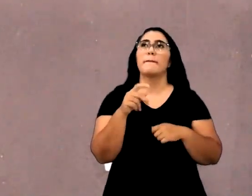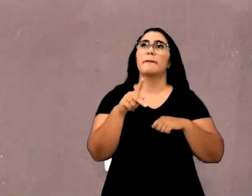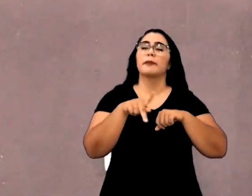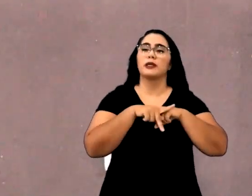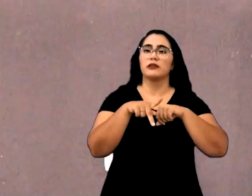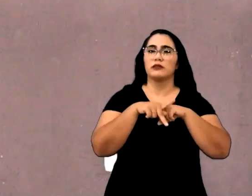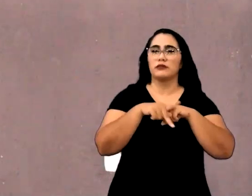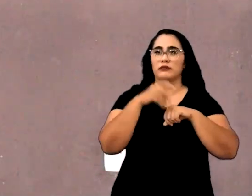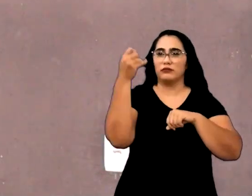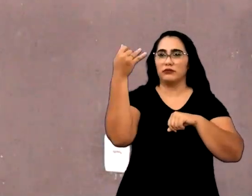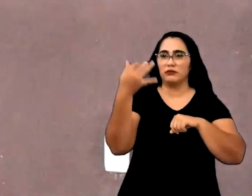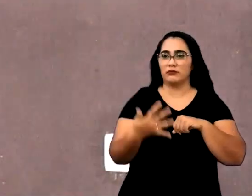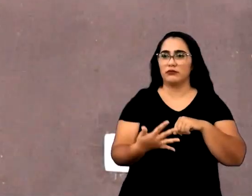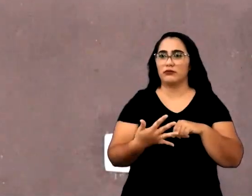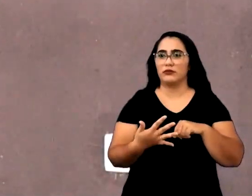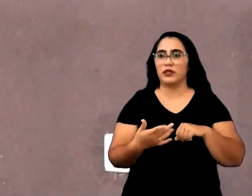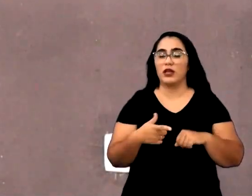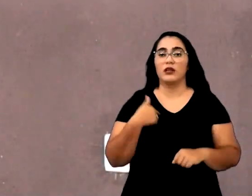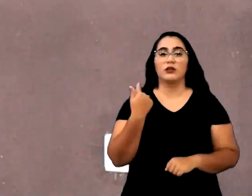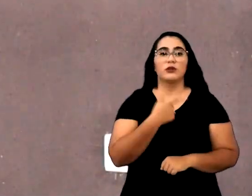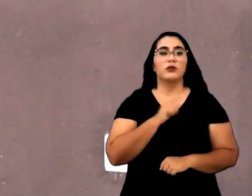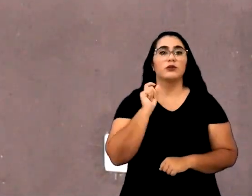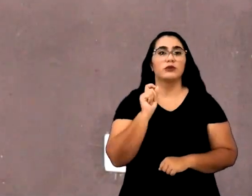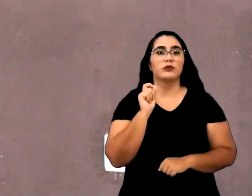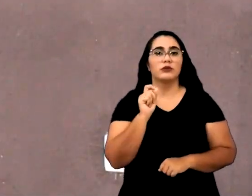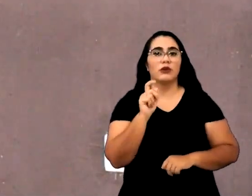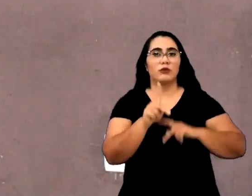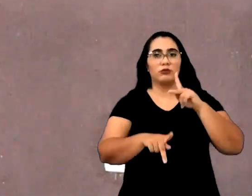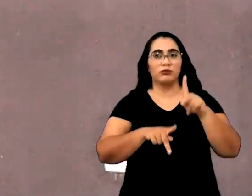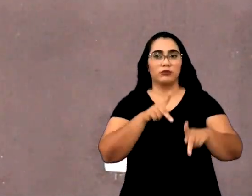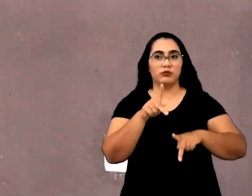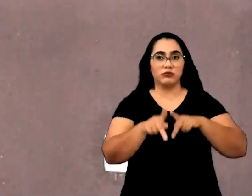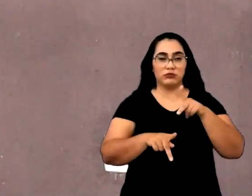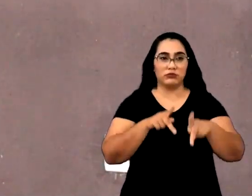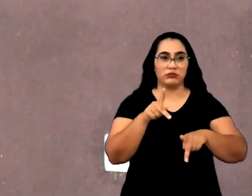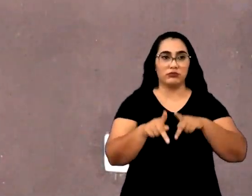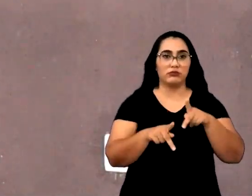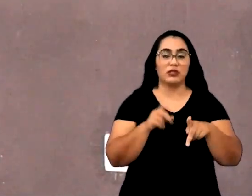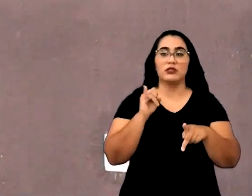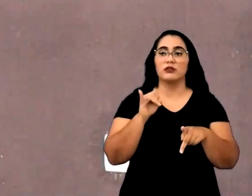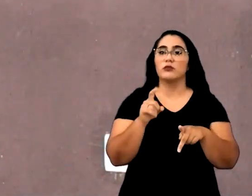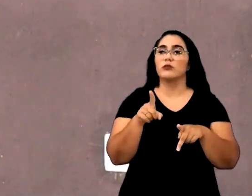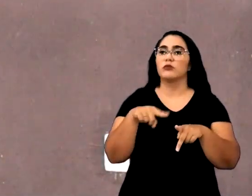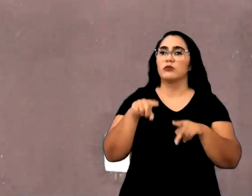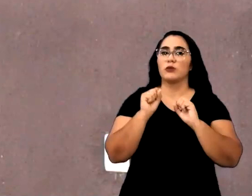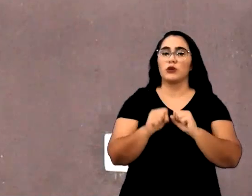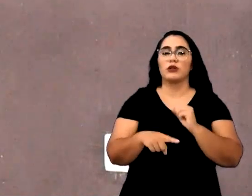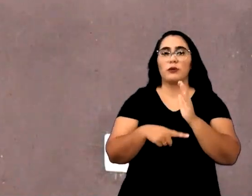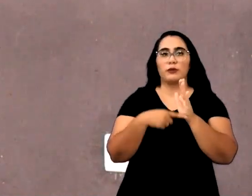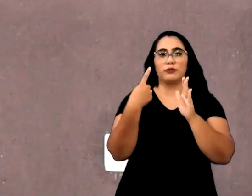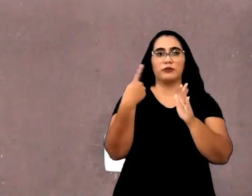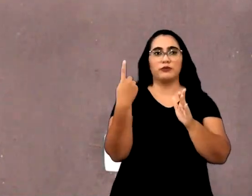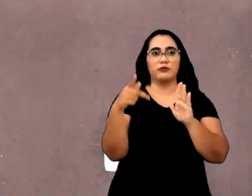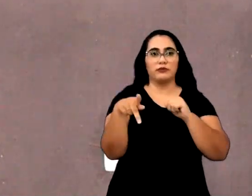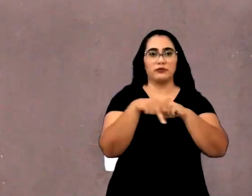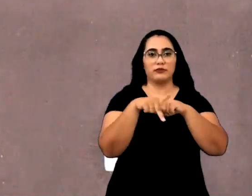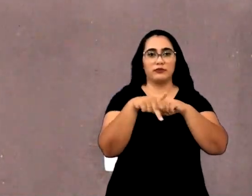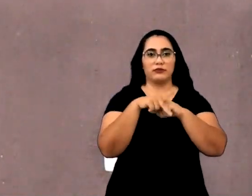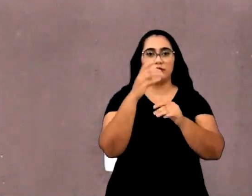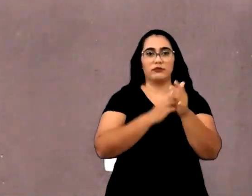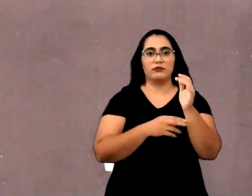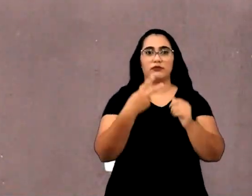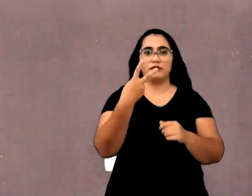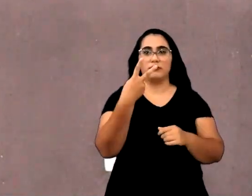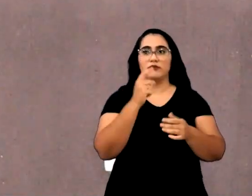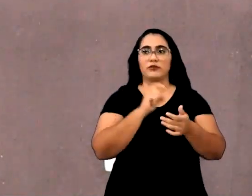Pedro diz que nós somos um povo. Quem puder abrir sua Bíblia aí em 1 Pedro 2, 9